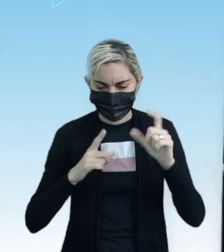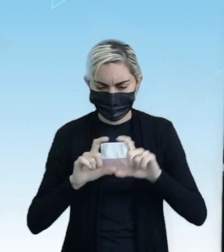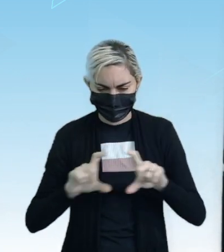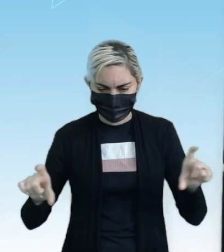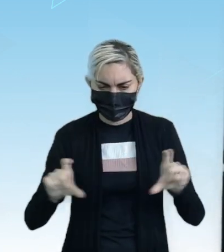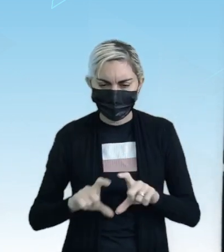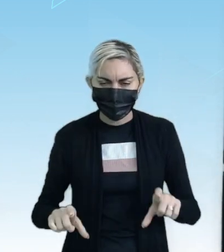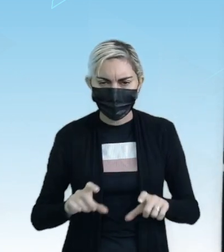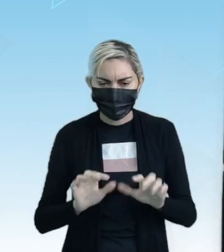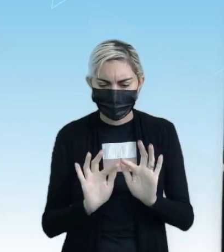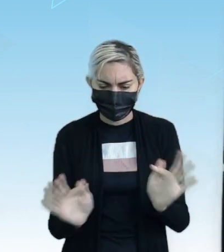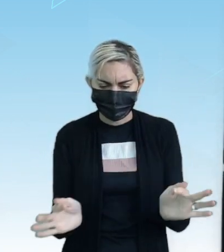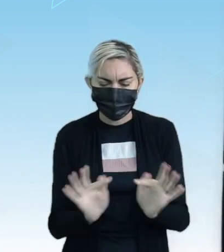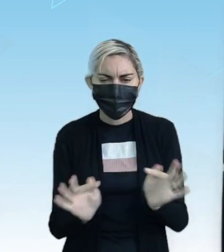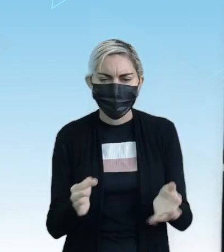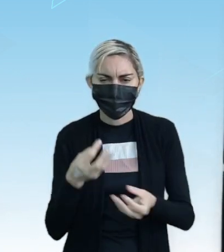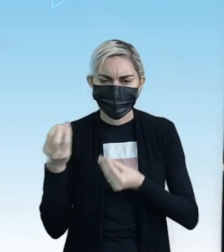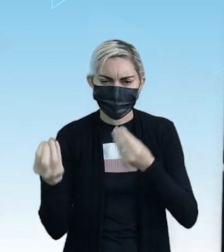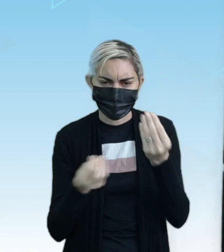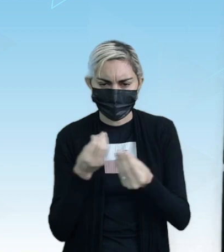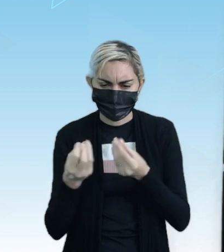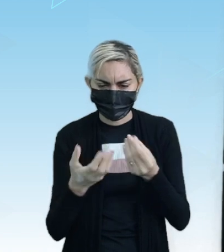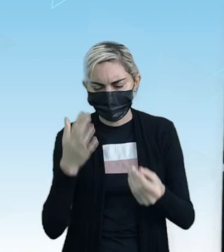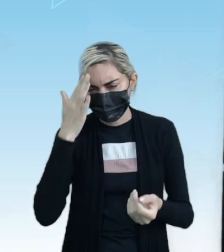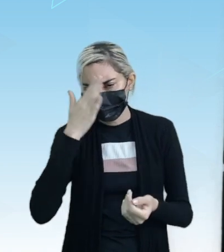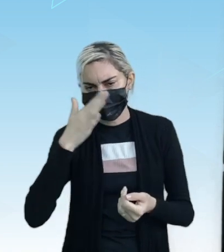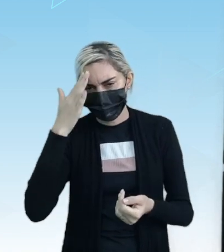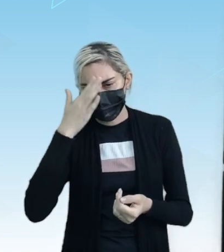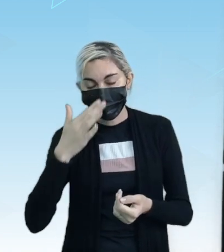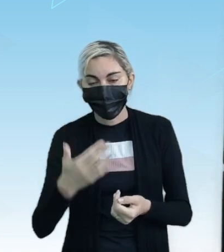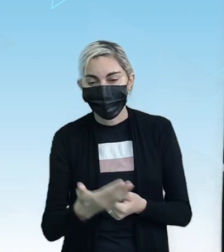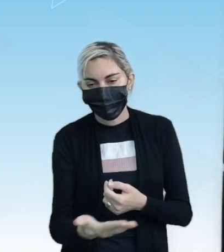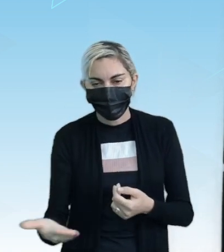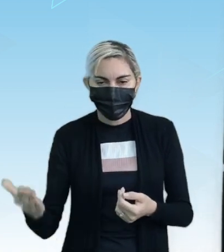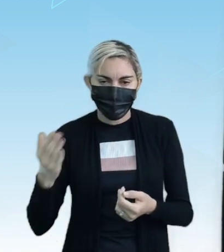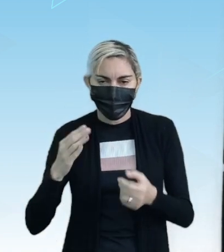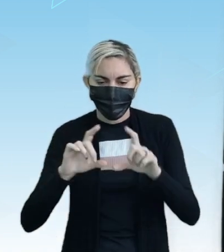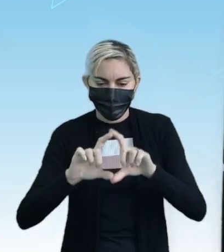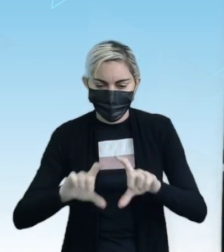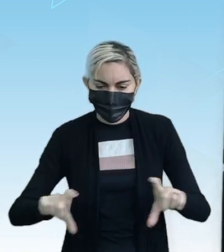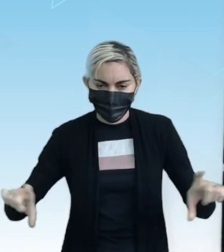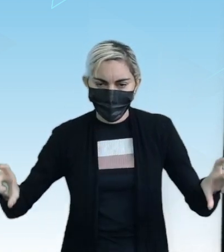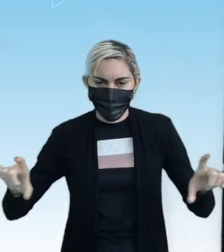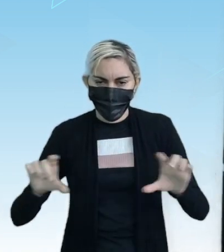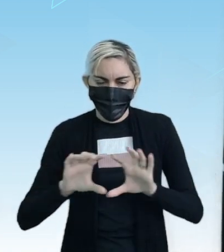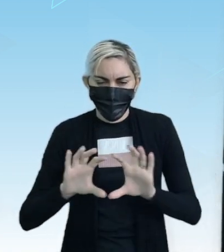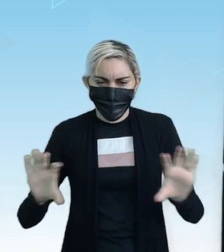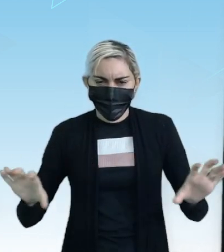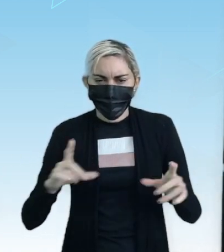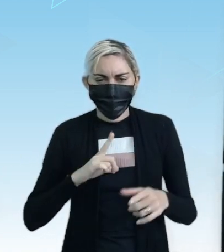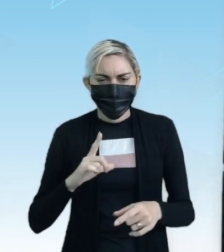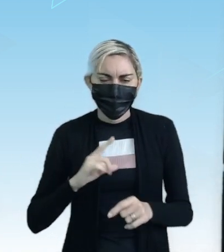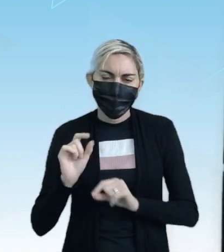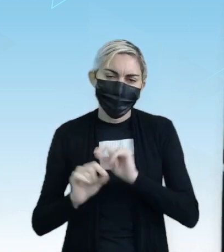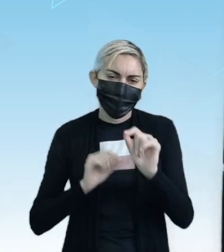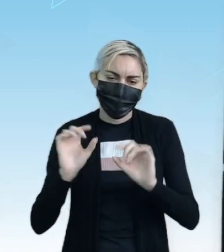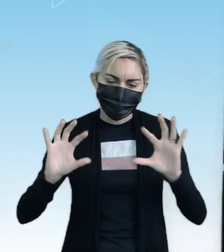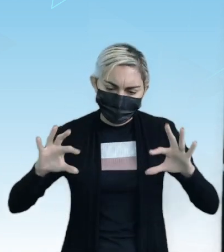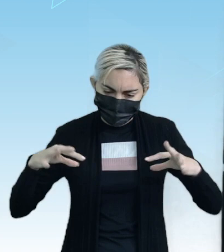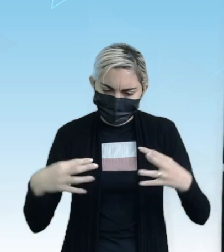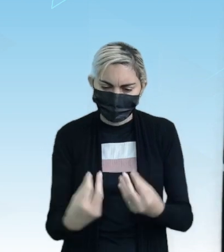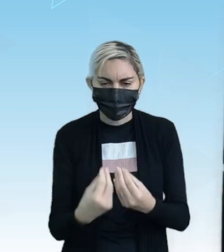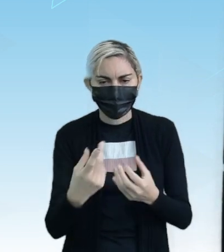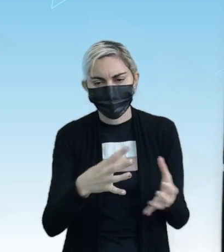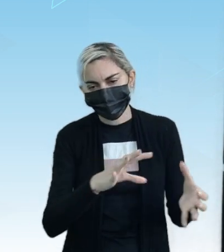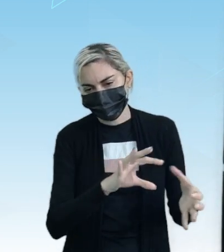sentença simples como essa, compreendemos que a sentença, que é a frase, pressupõe todo